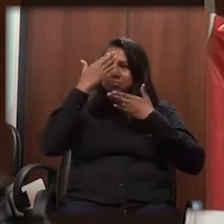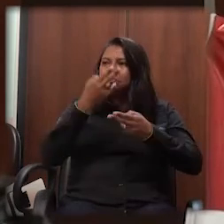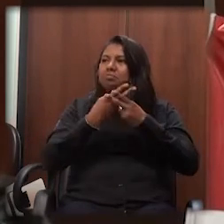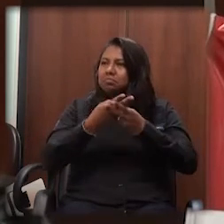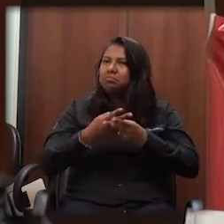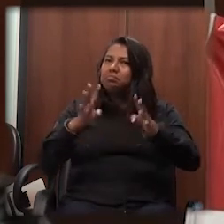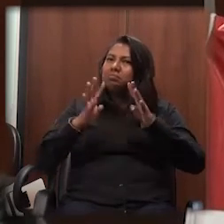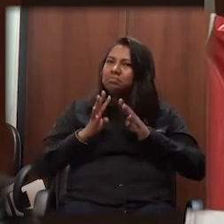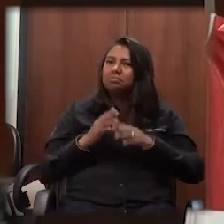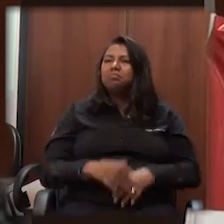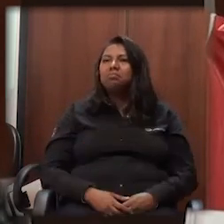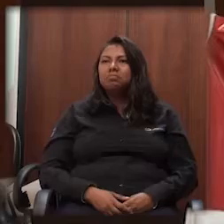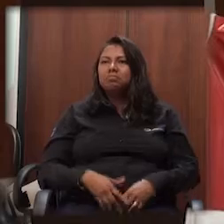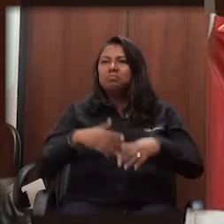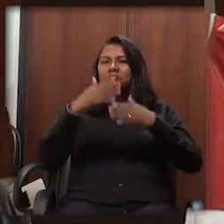todos vocês. Obrigada.